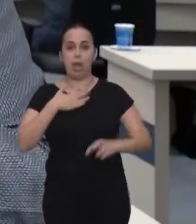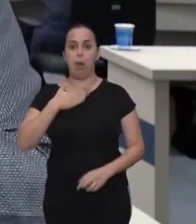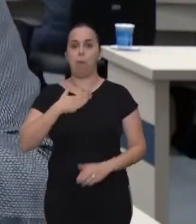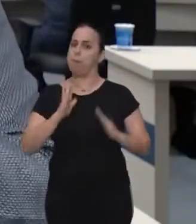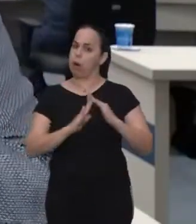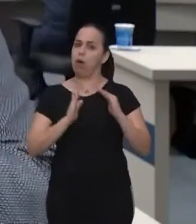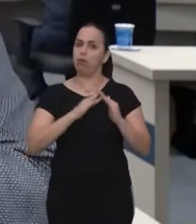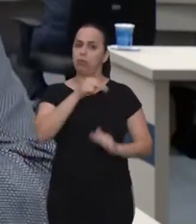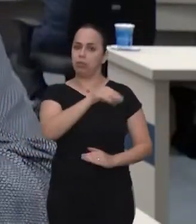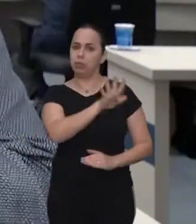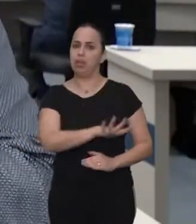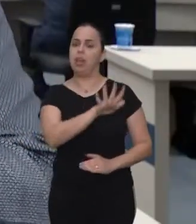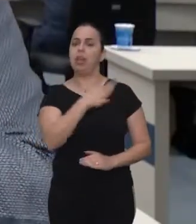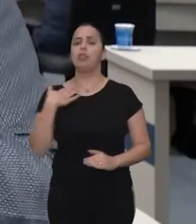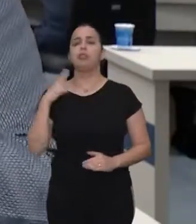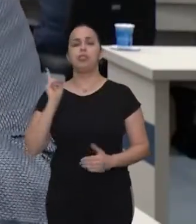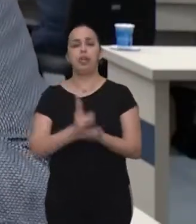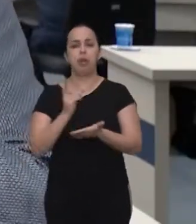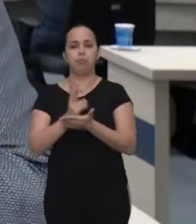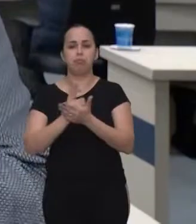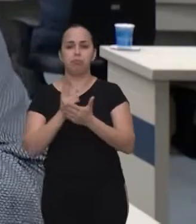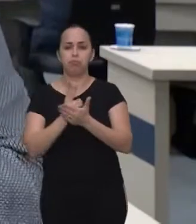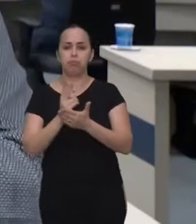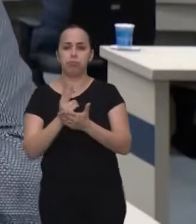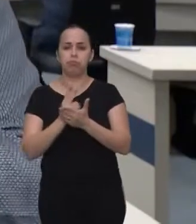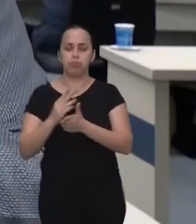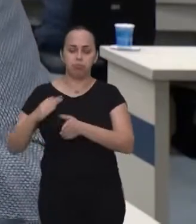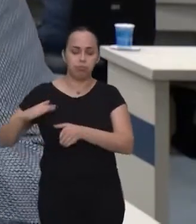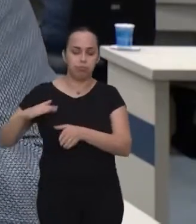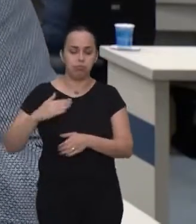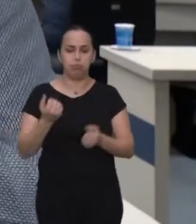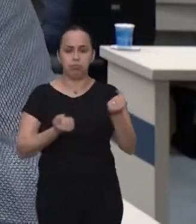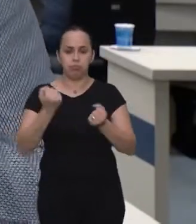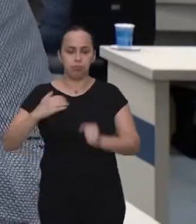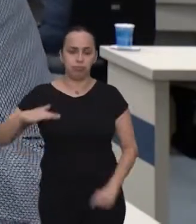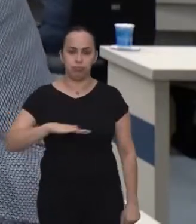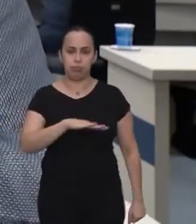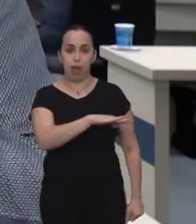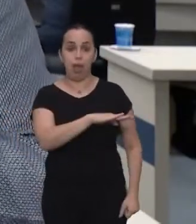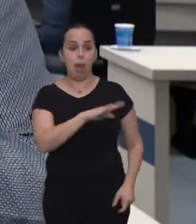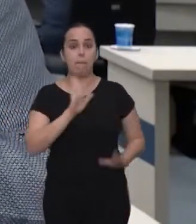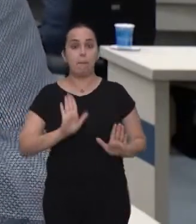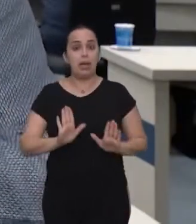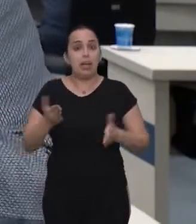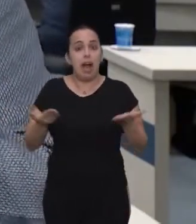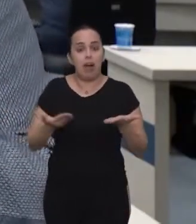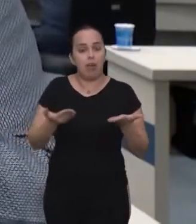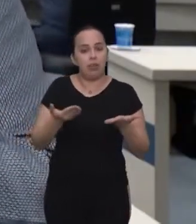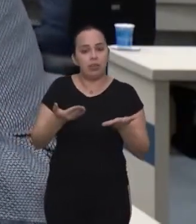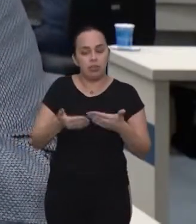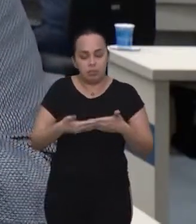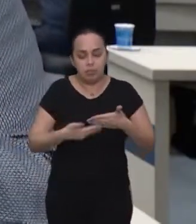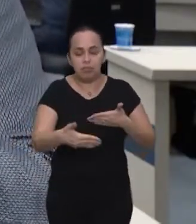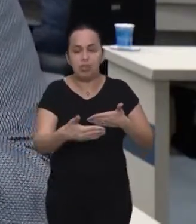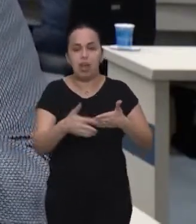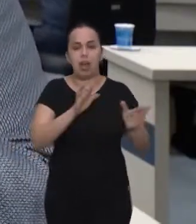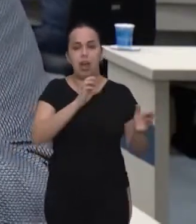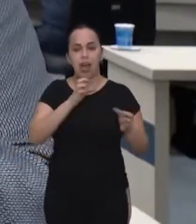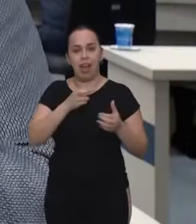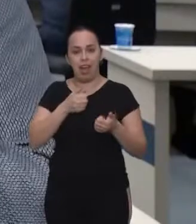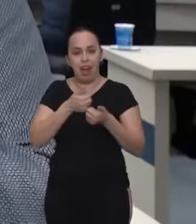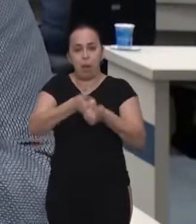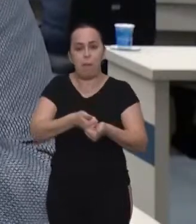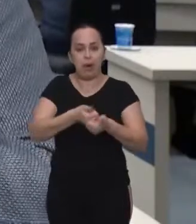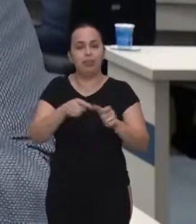acompanhando de perto como eu disse um morador da região norte então a gente tá sempre e é pelo local e e agora em diante é